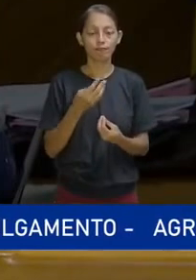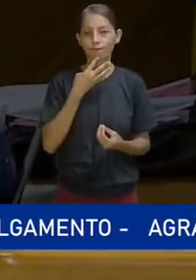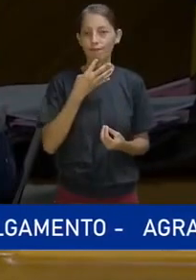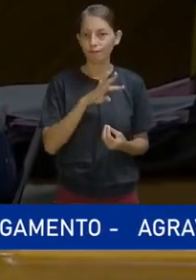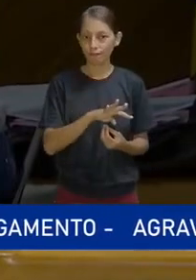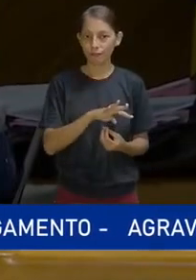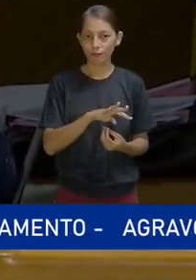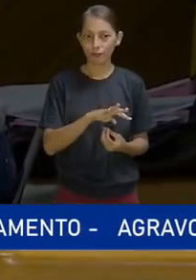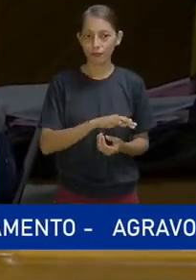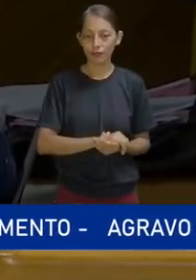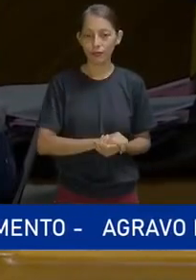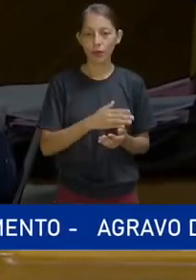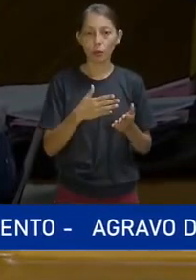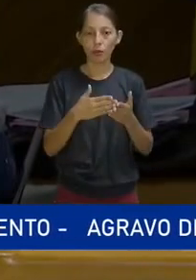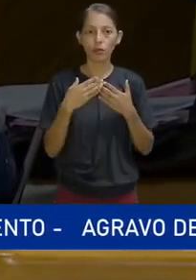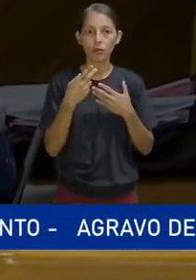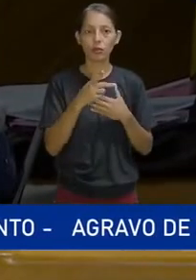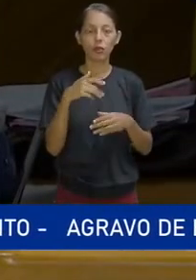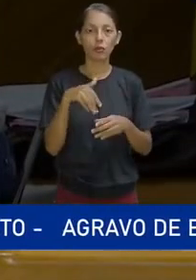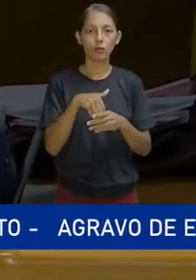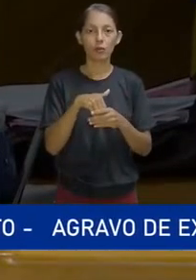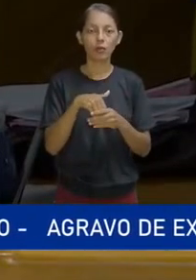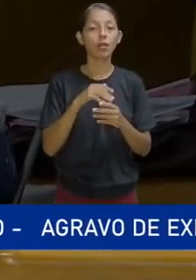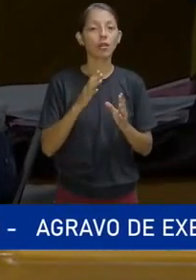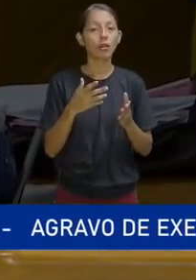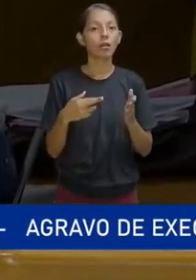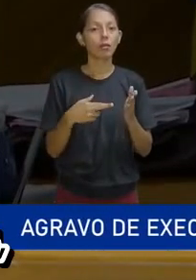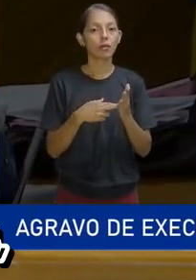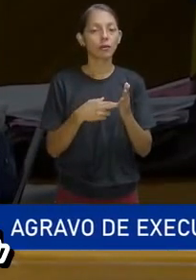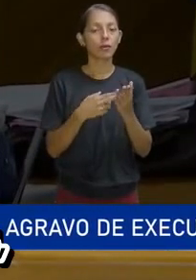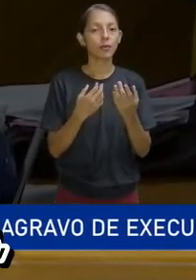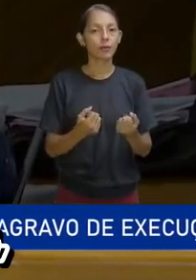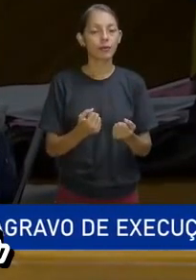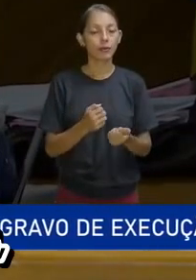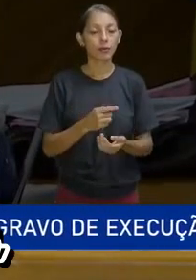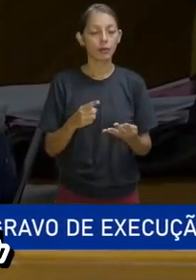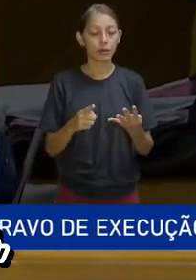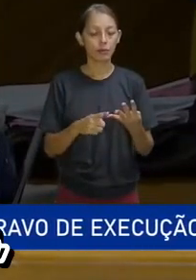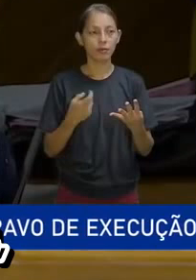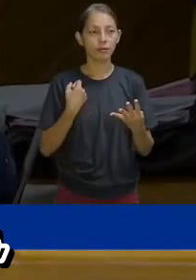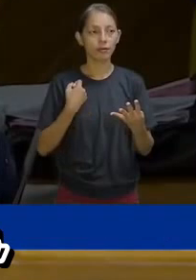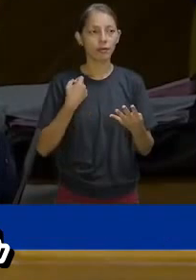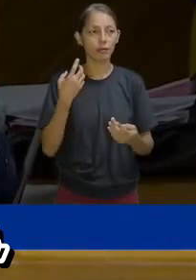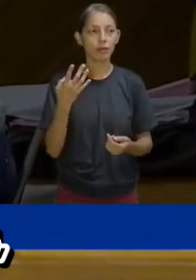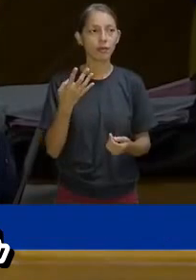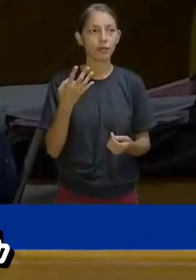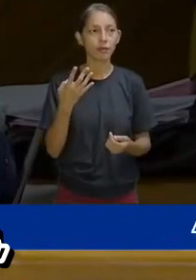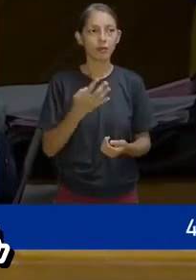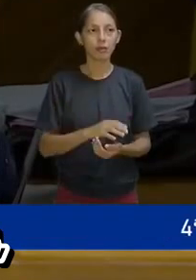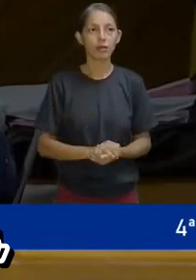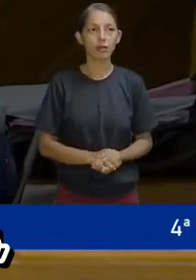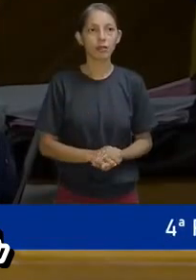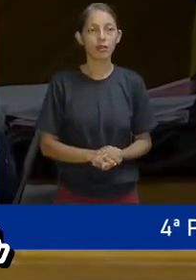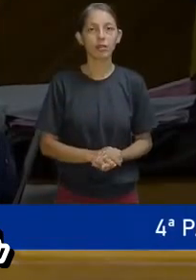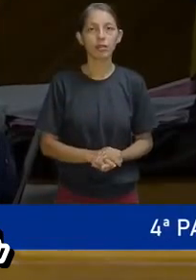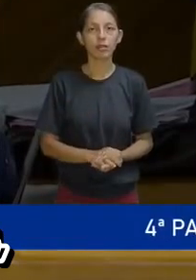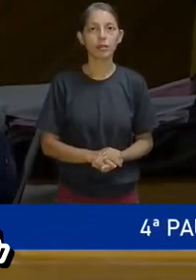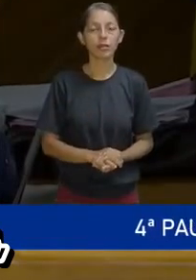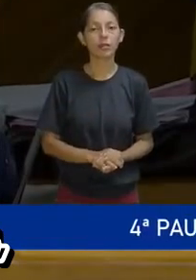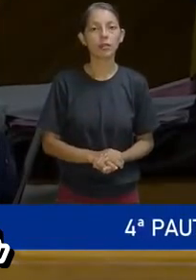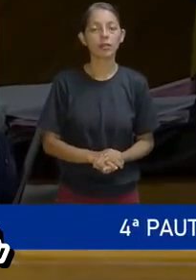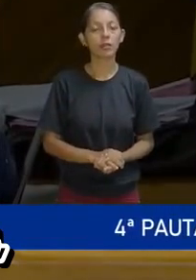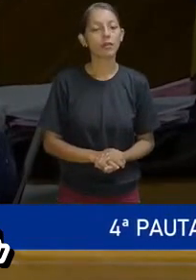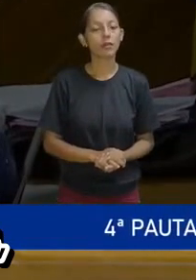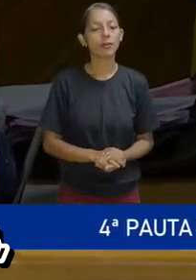conheceu do agravo, tudo nos termos do voto do relator. Em julgamento, item 4 da pauta é o agravo regimental na